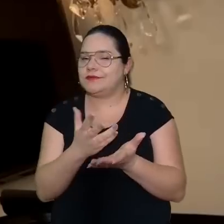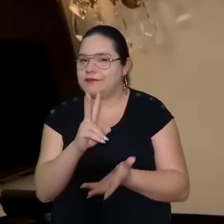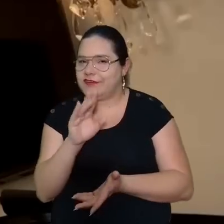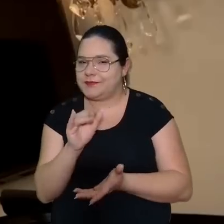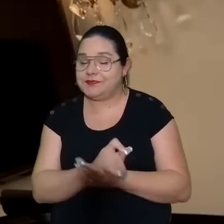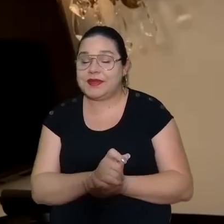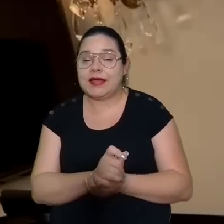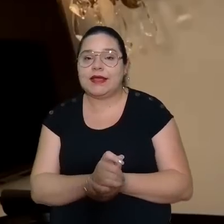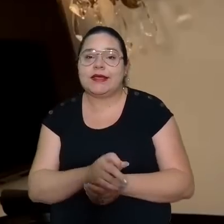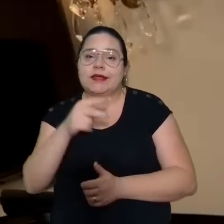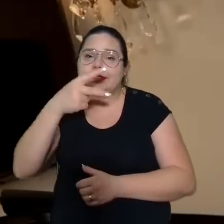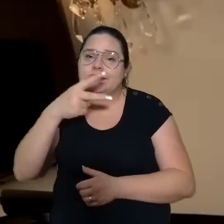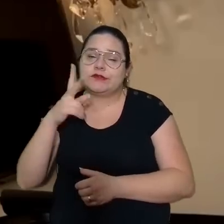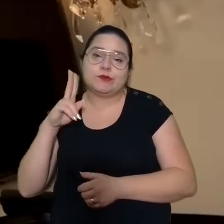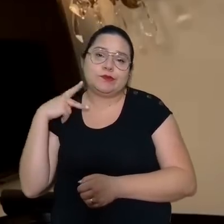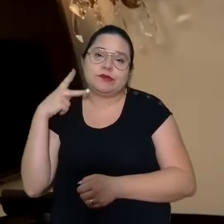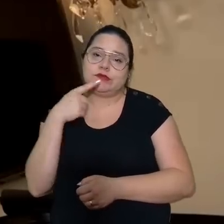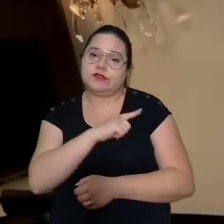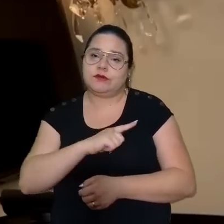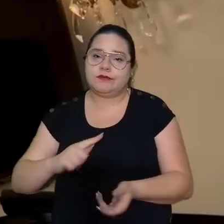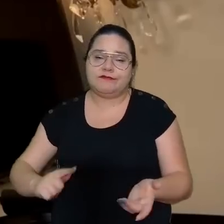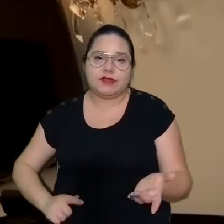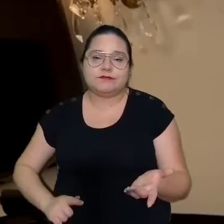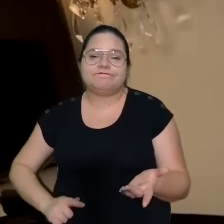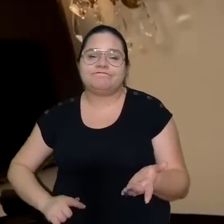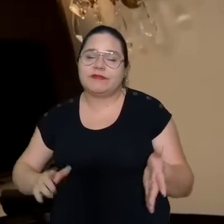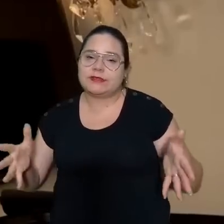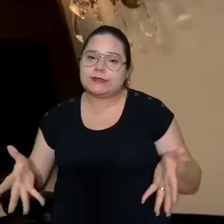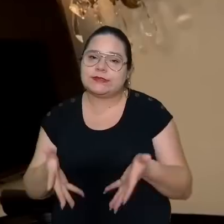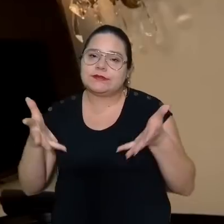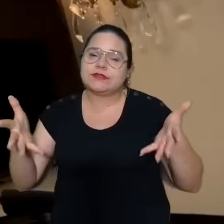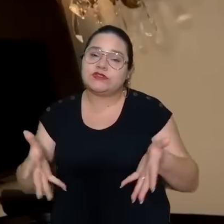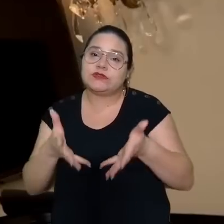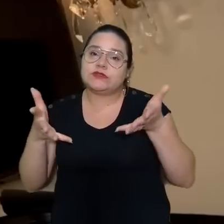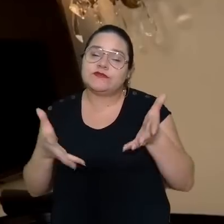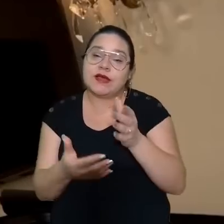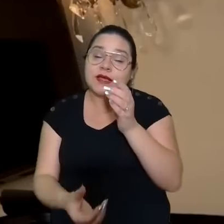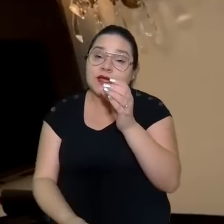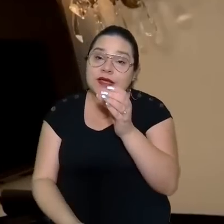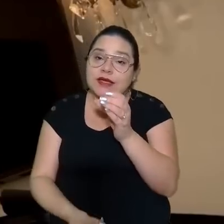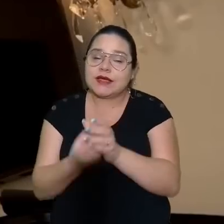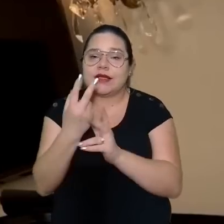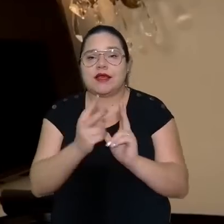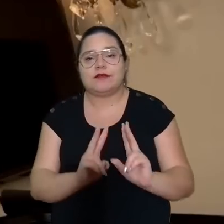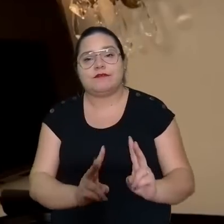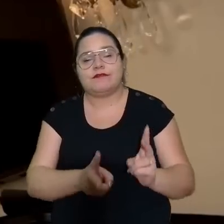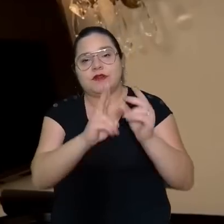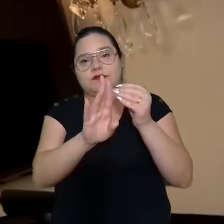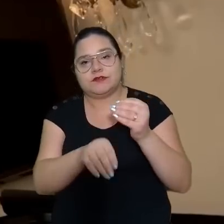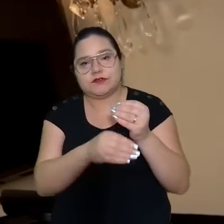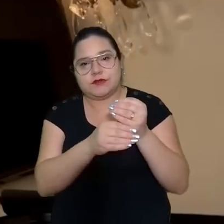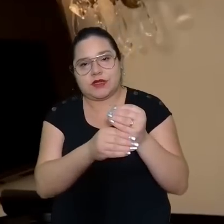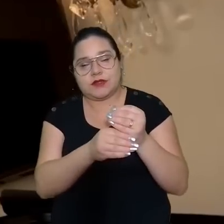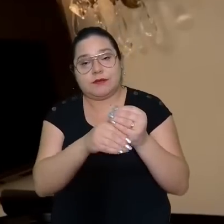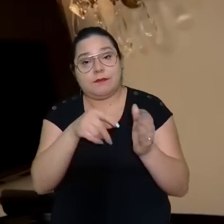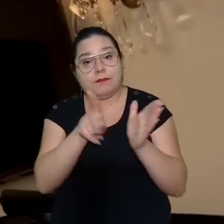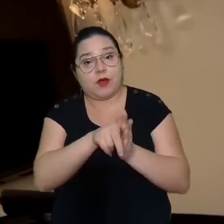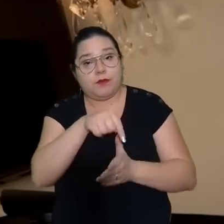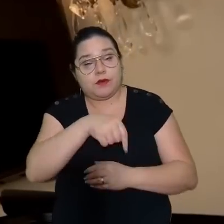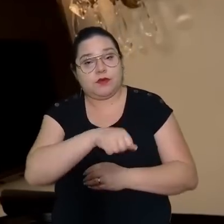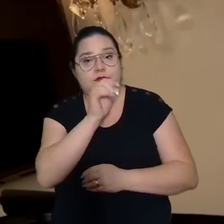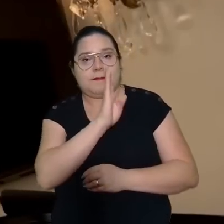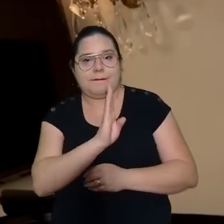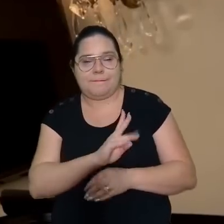política governamental, de incentivar criação de valor adicionado dentro do país